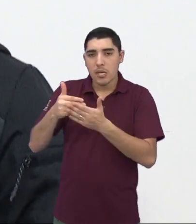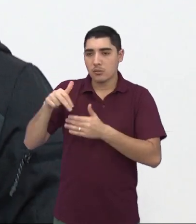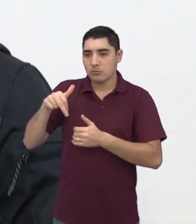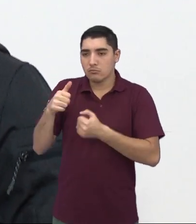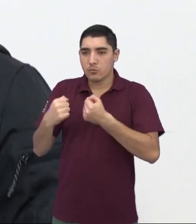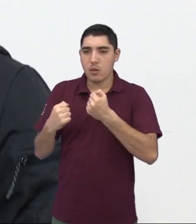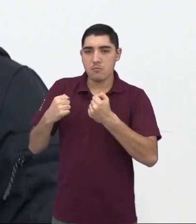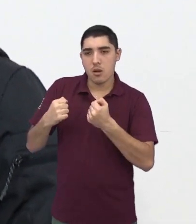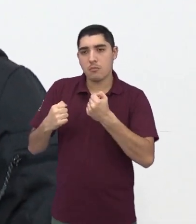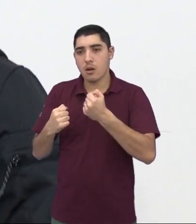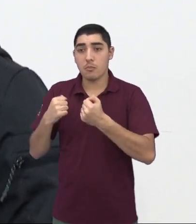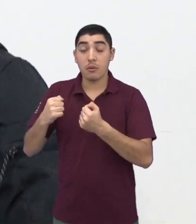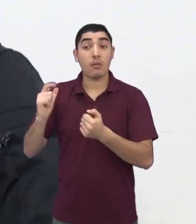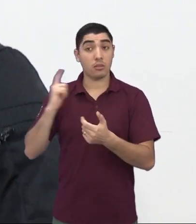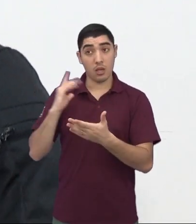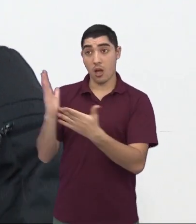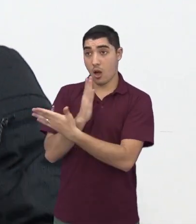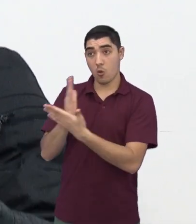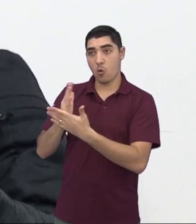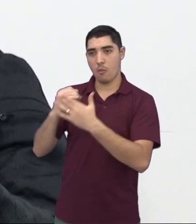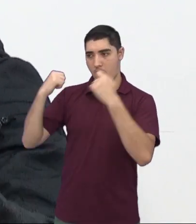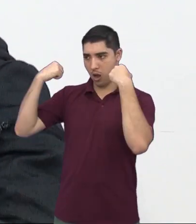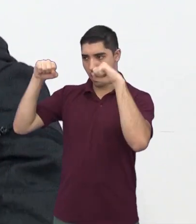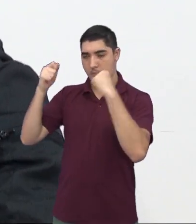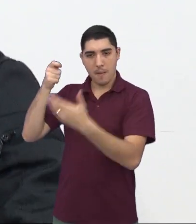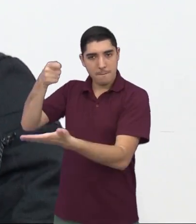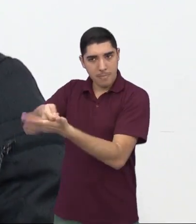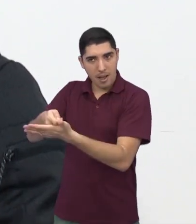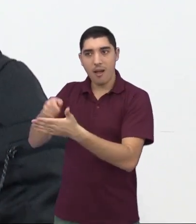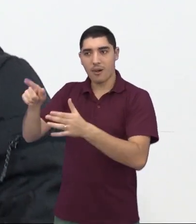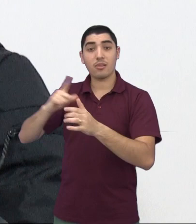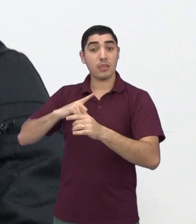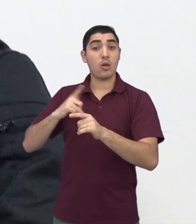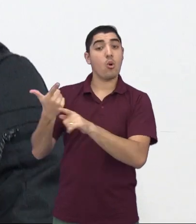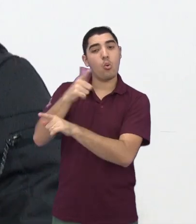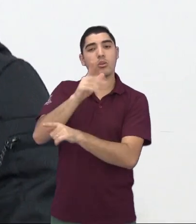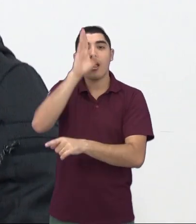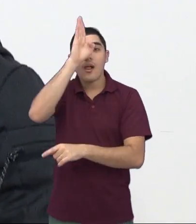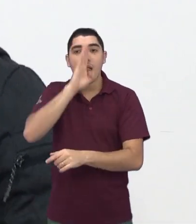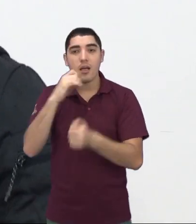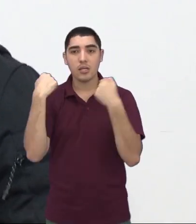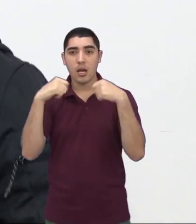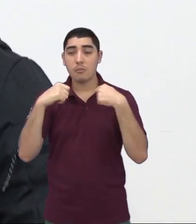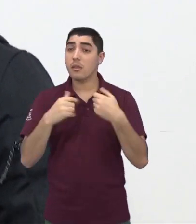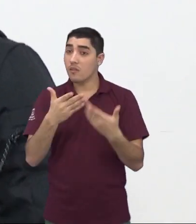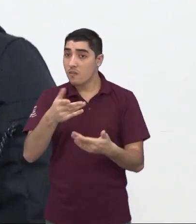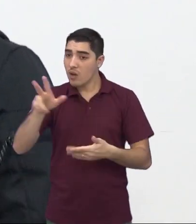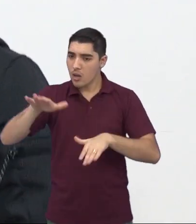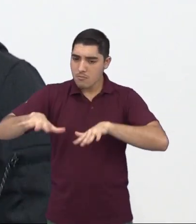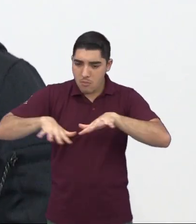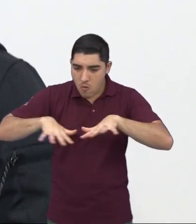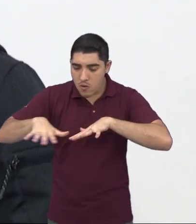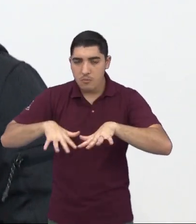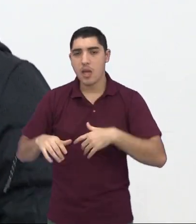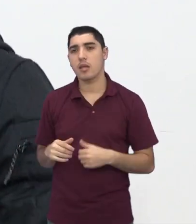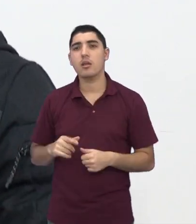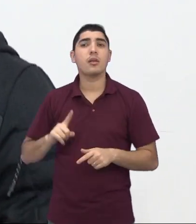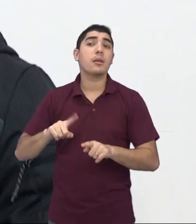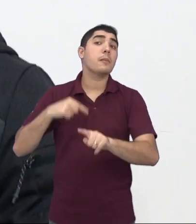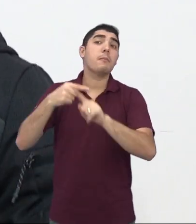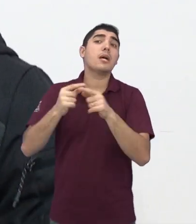corrida. Tem academias pagas, as academias ao ar livre. Faça movimento. O que mais eu posso